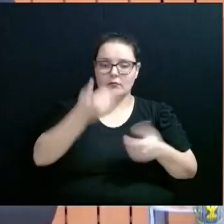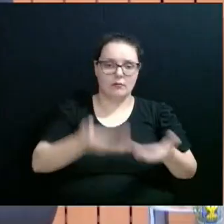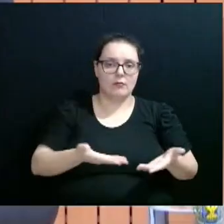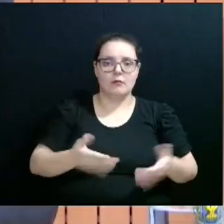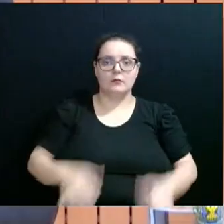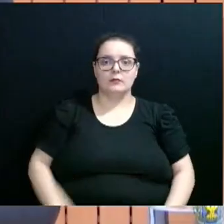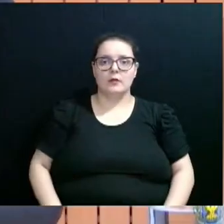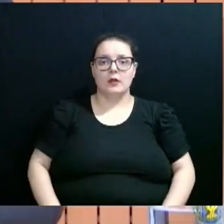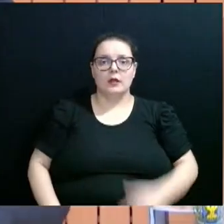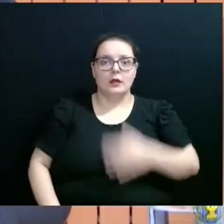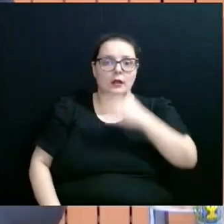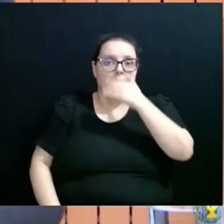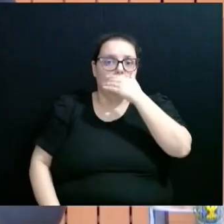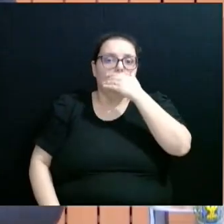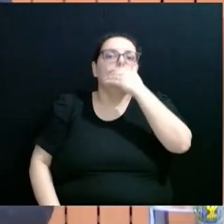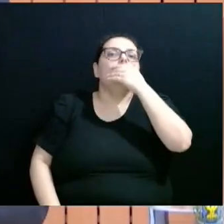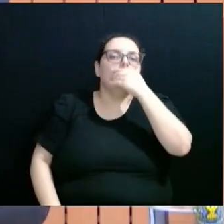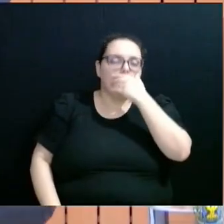Porém,